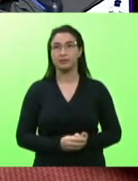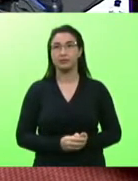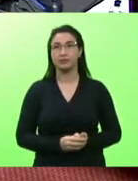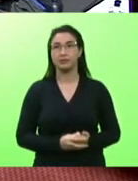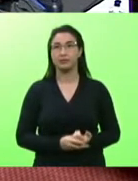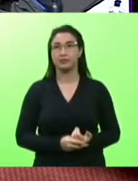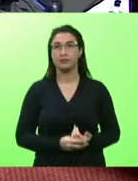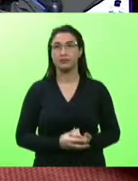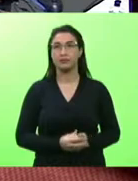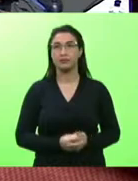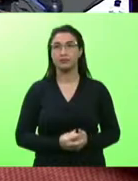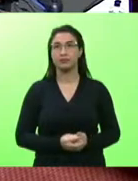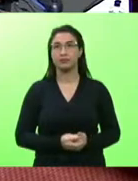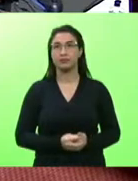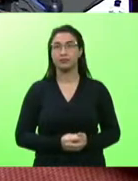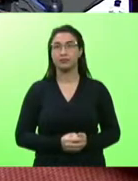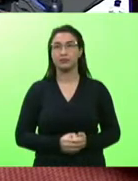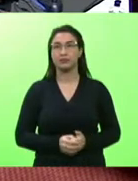Obrigado.